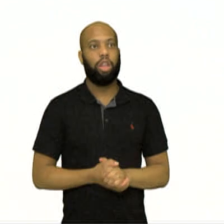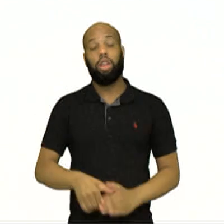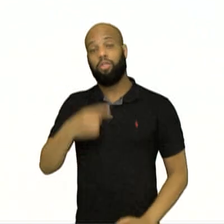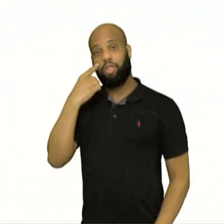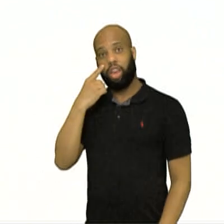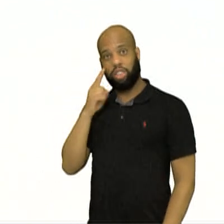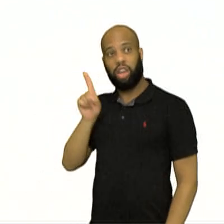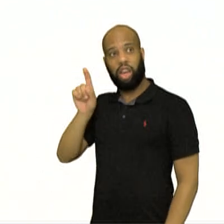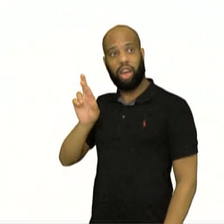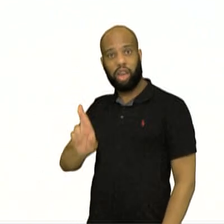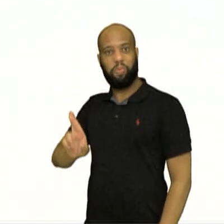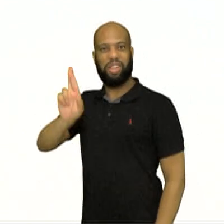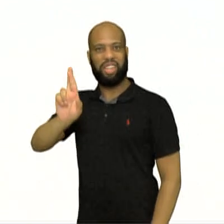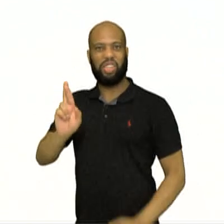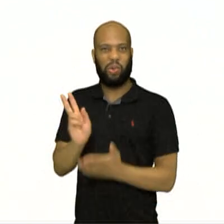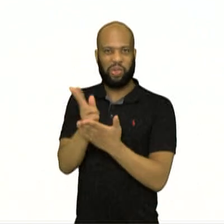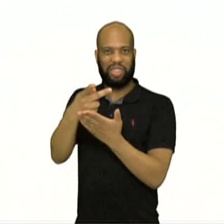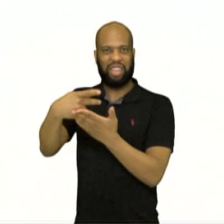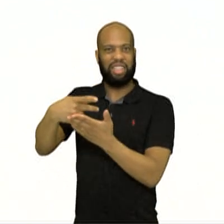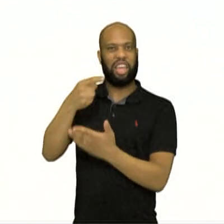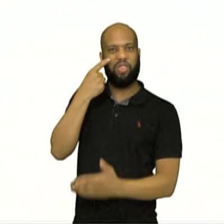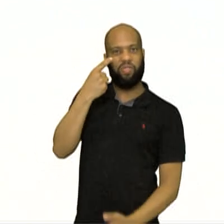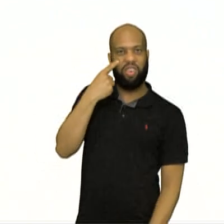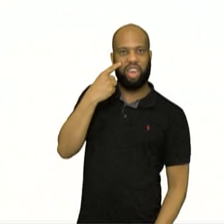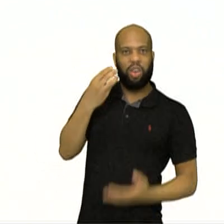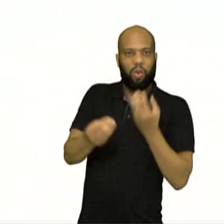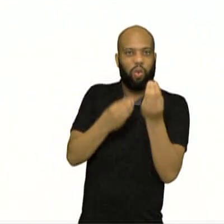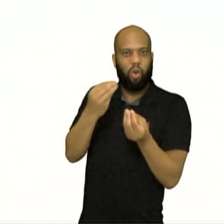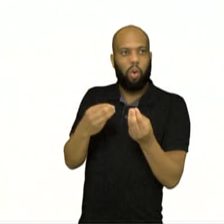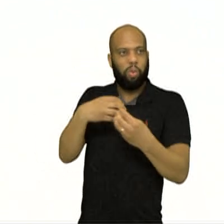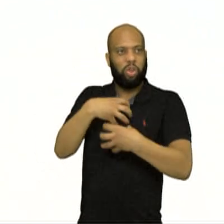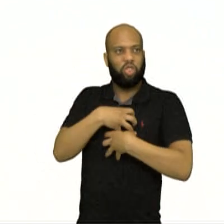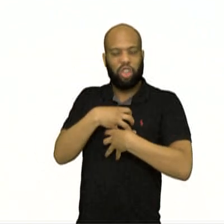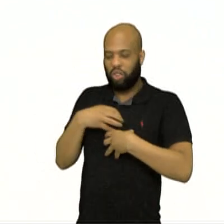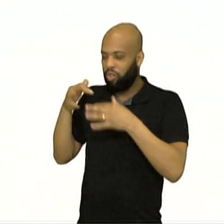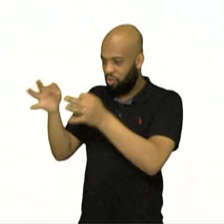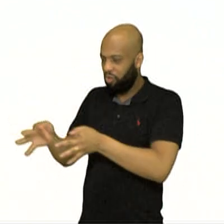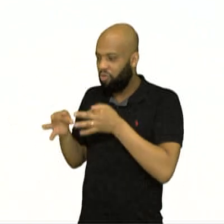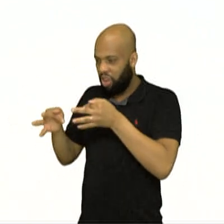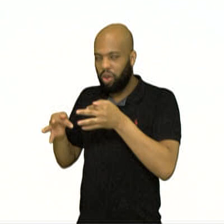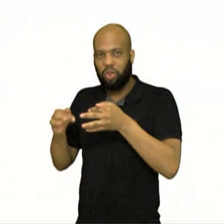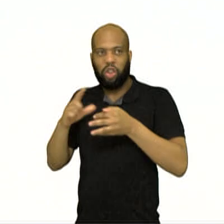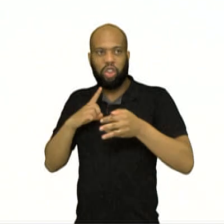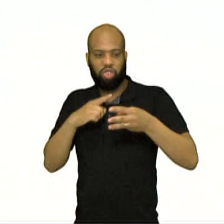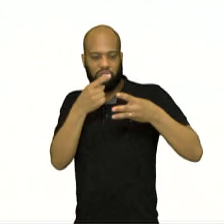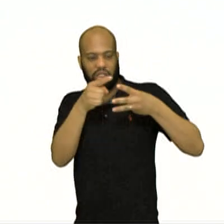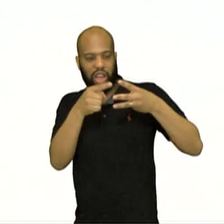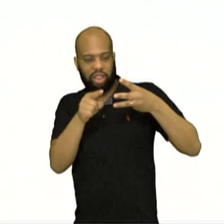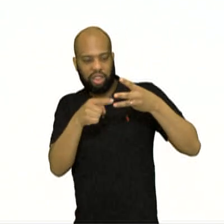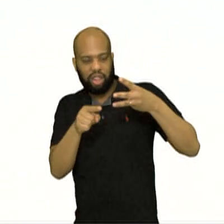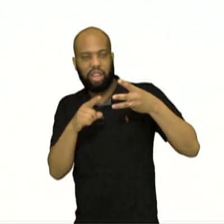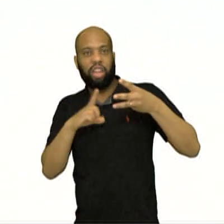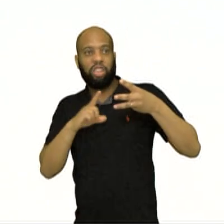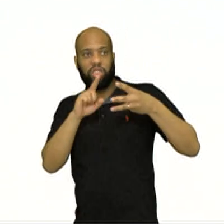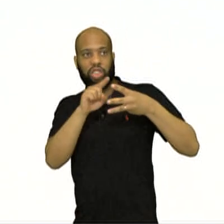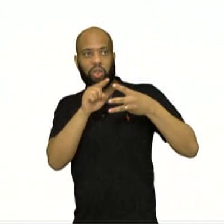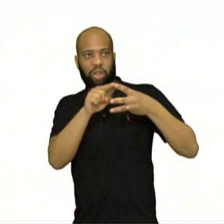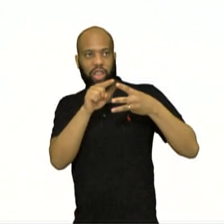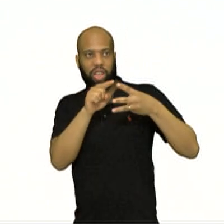trouxe a representação visual para a gente visualizar melhor essas partes do feudo, né? Então a gente tem o manso comum,